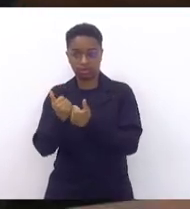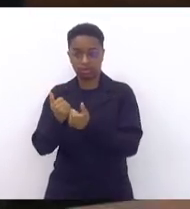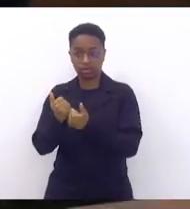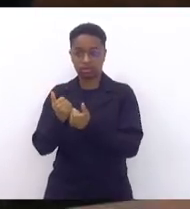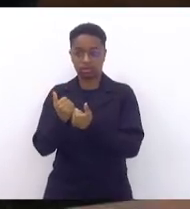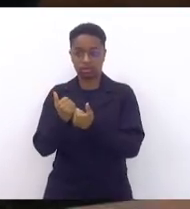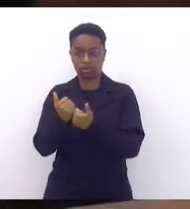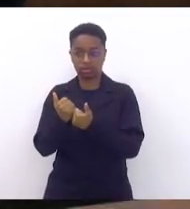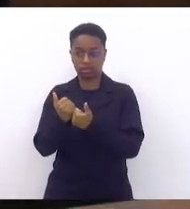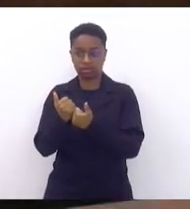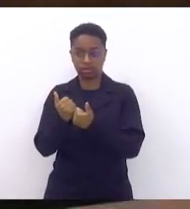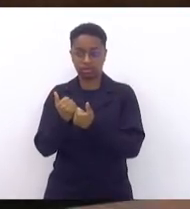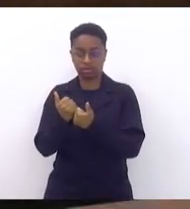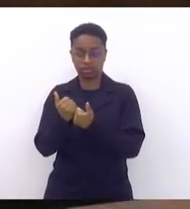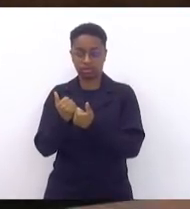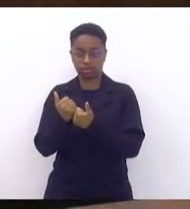favor.